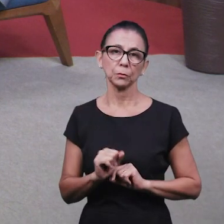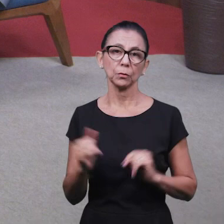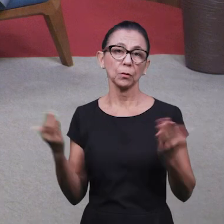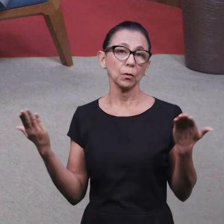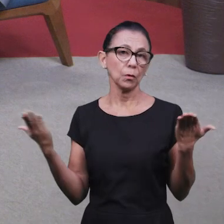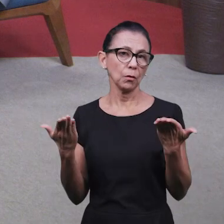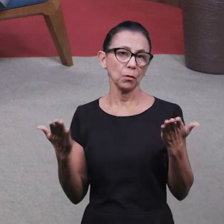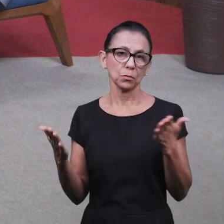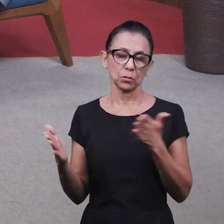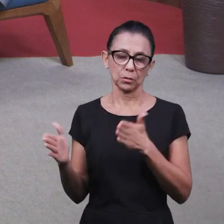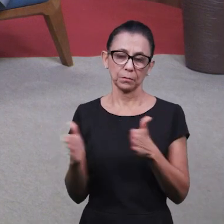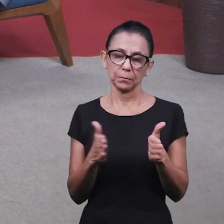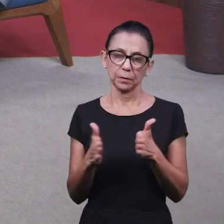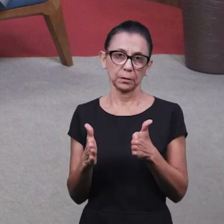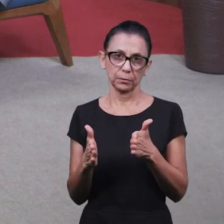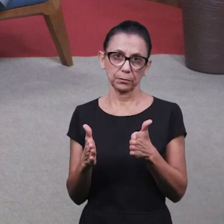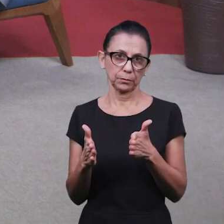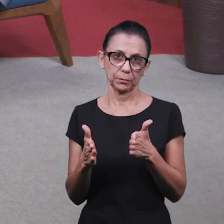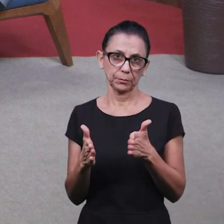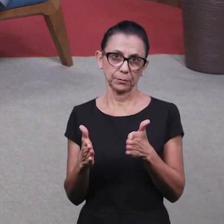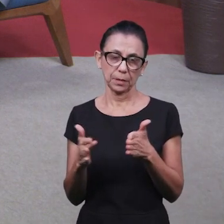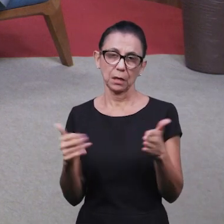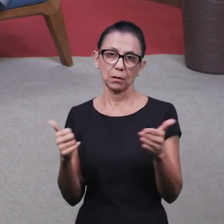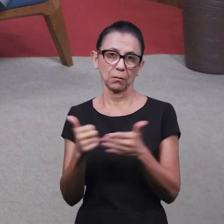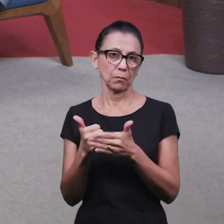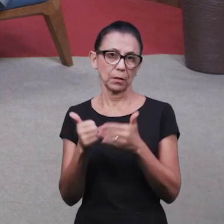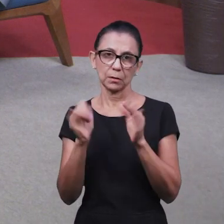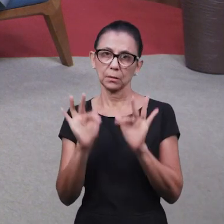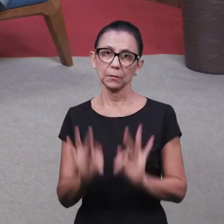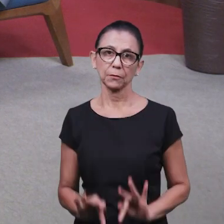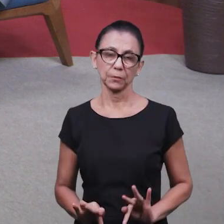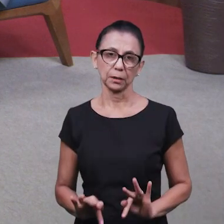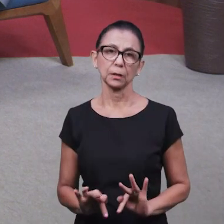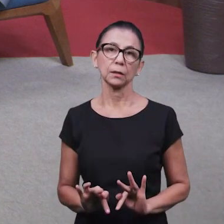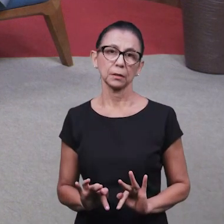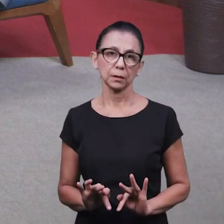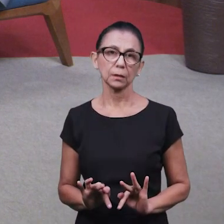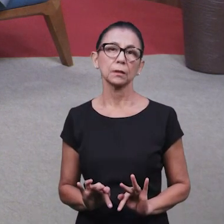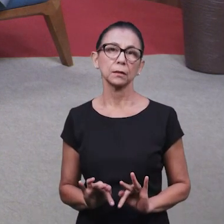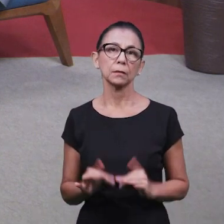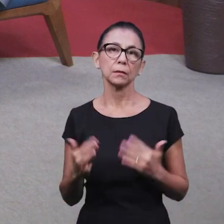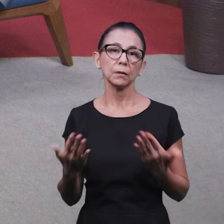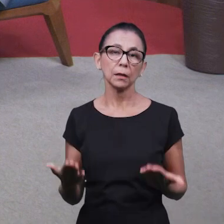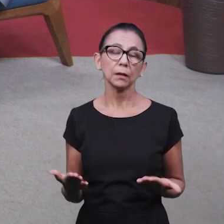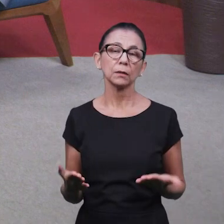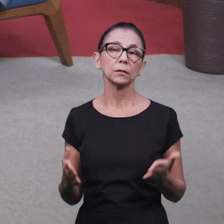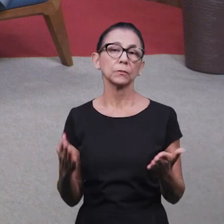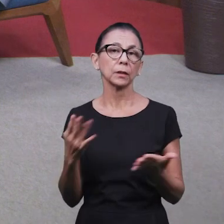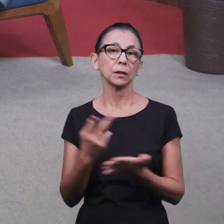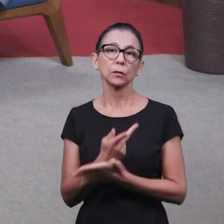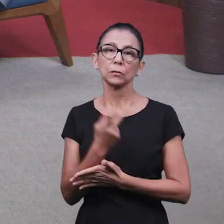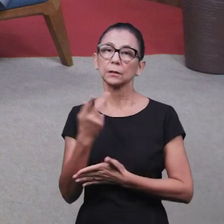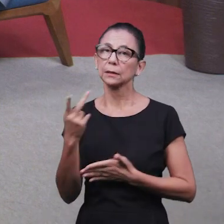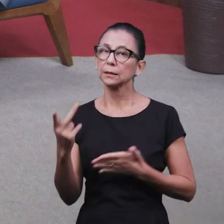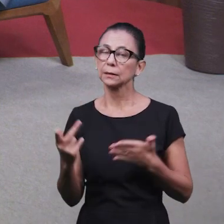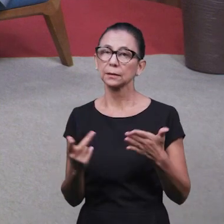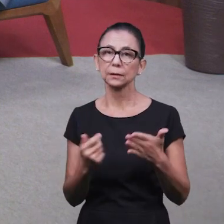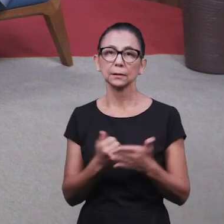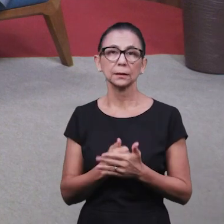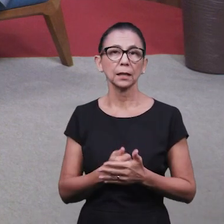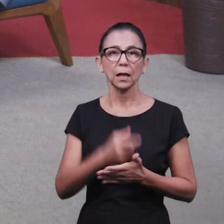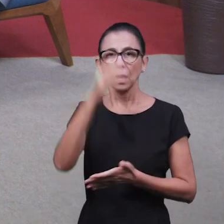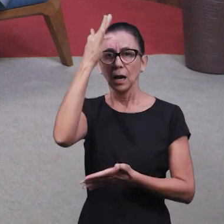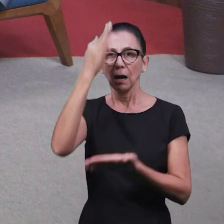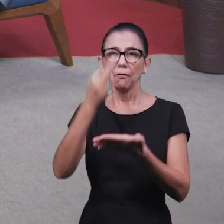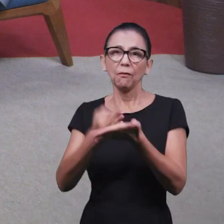que vivemos, os últimos tempos. Outro aspecto, apostatarão da fé, é a apostasia,